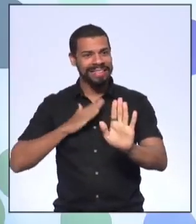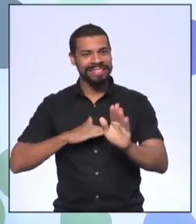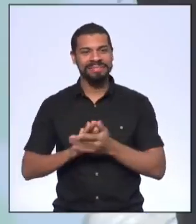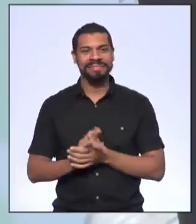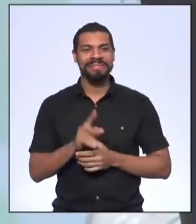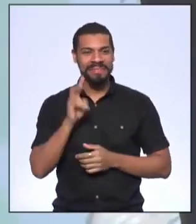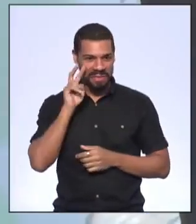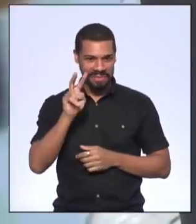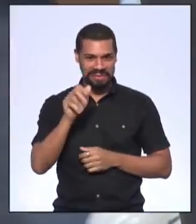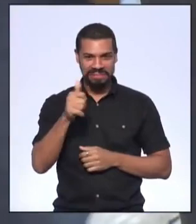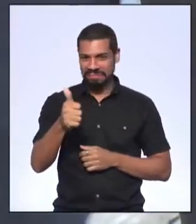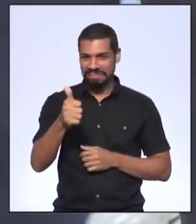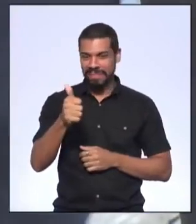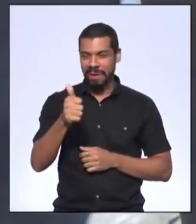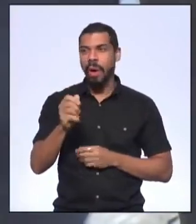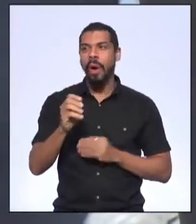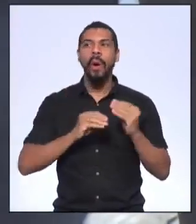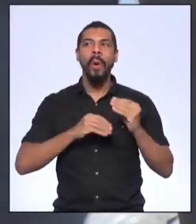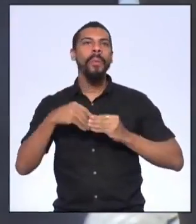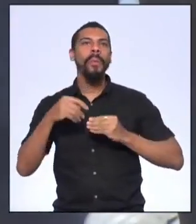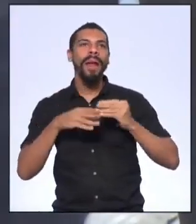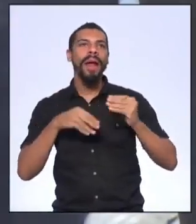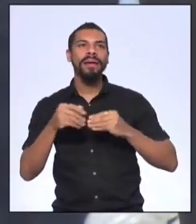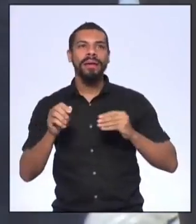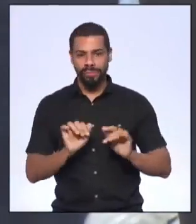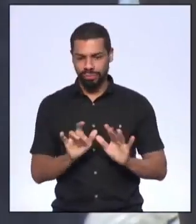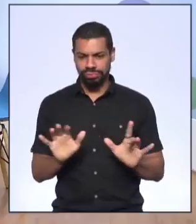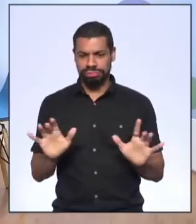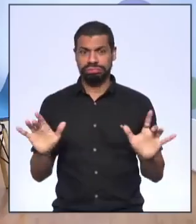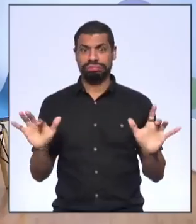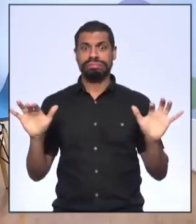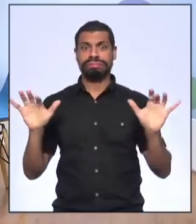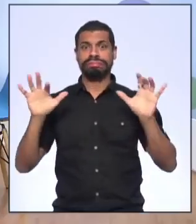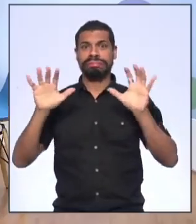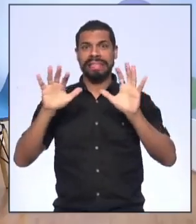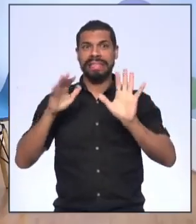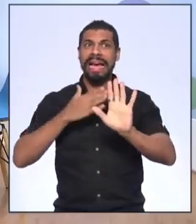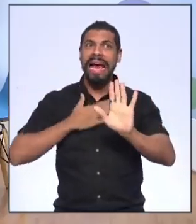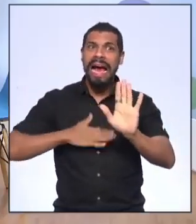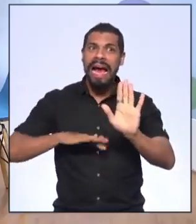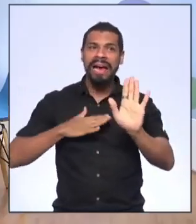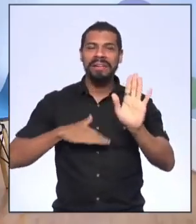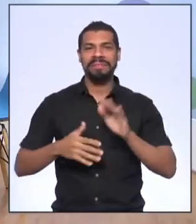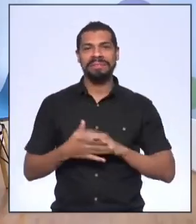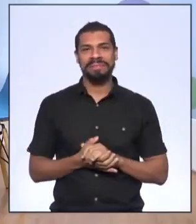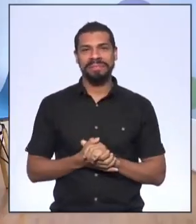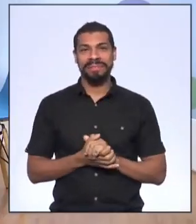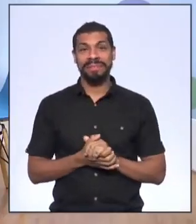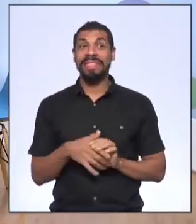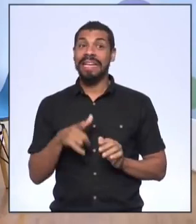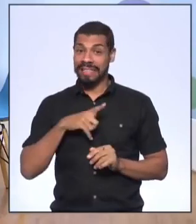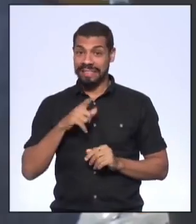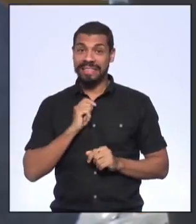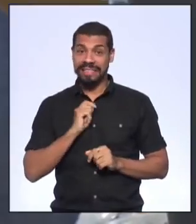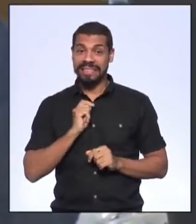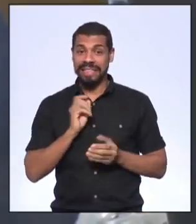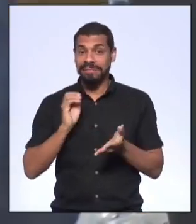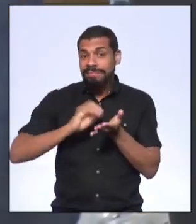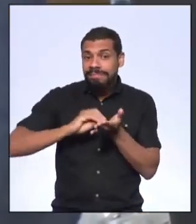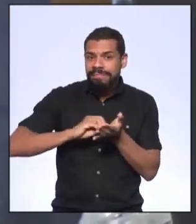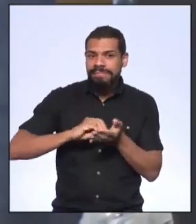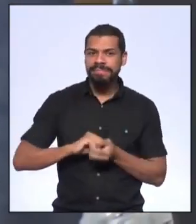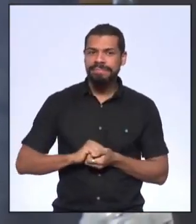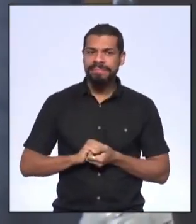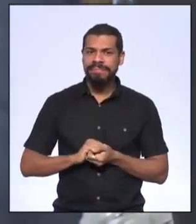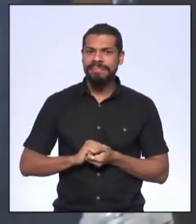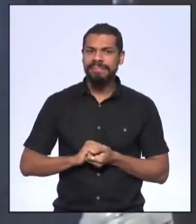certo? O plástico, pessoal, ele ia queimar aqui, ia botar fogo na casa, só que não é cuidado, vem, ó. continua o material aqui, ó, não conduziu nada de calor, né? Tem